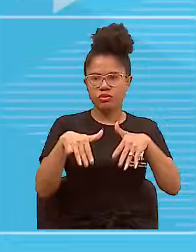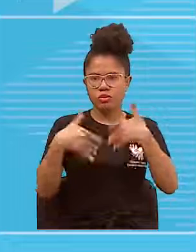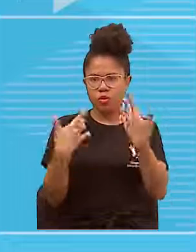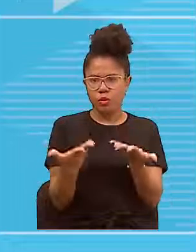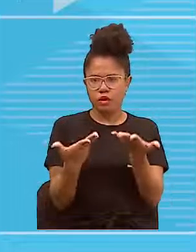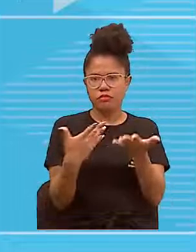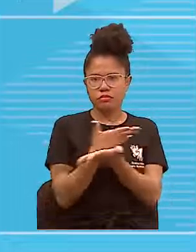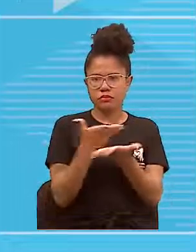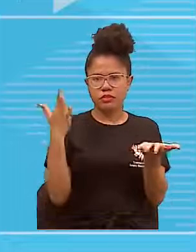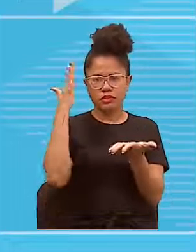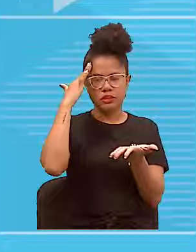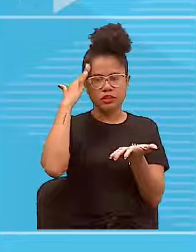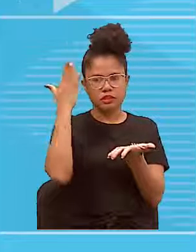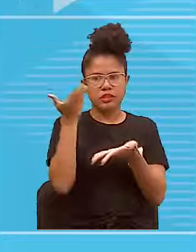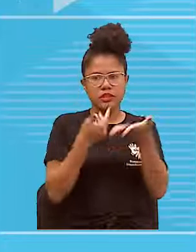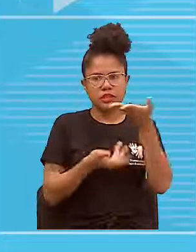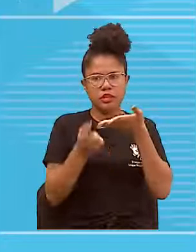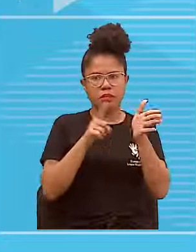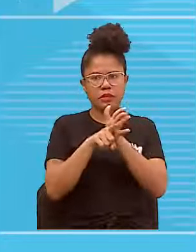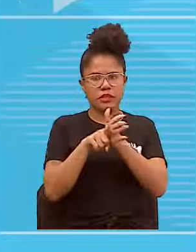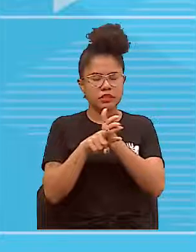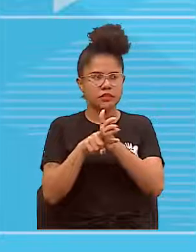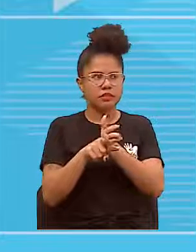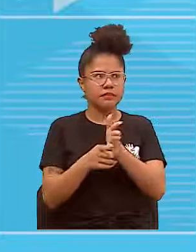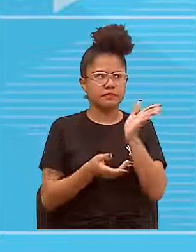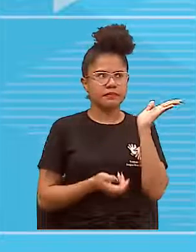de tendência central. E